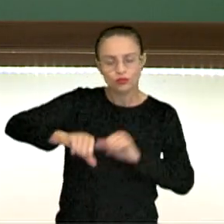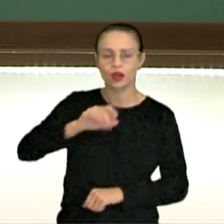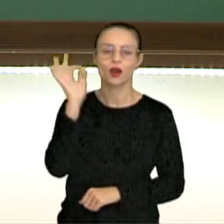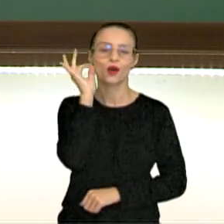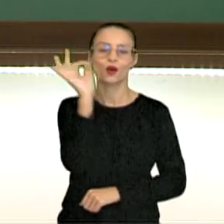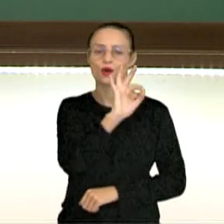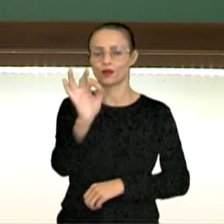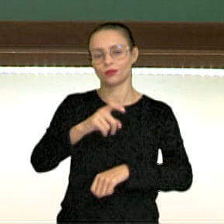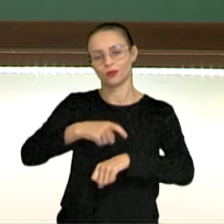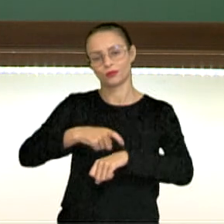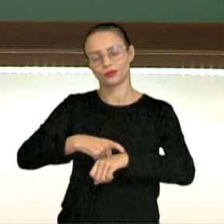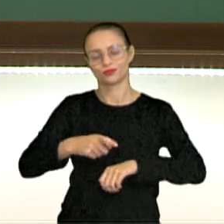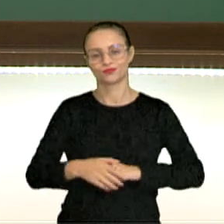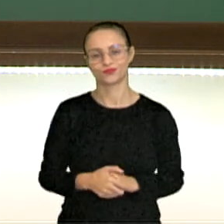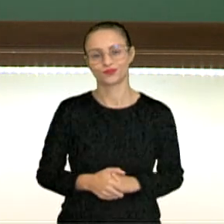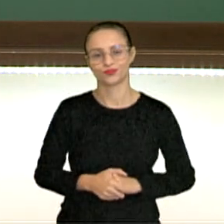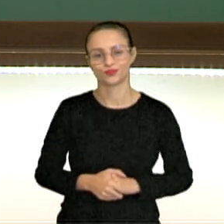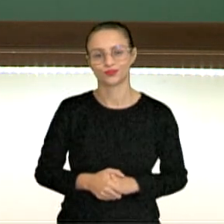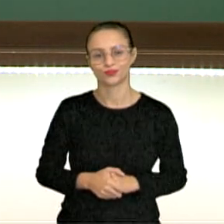momento.